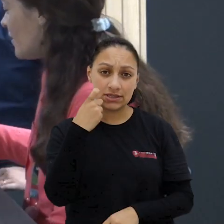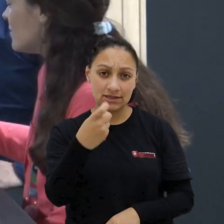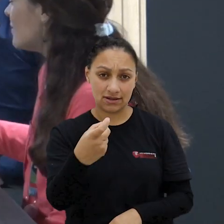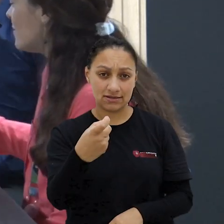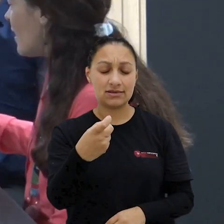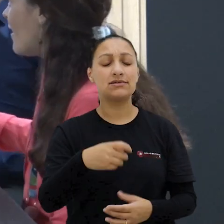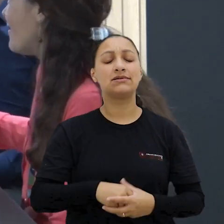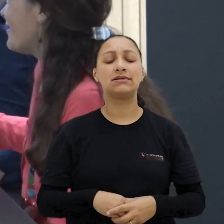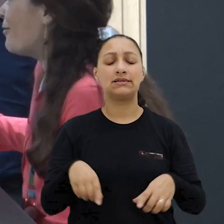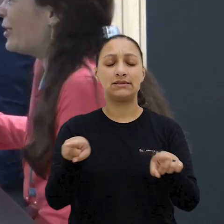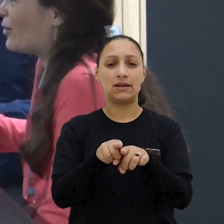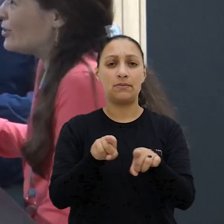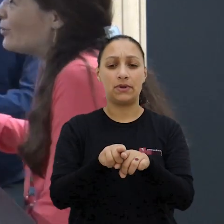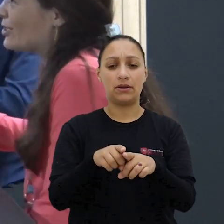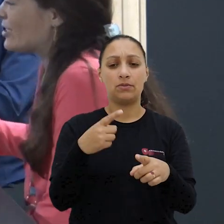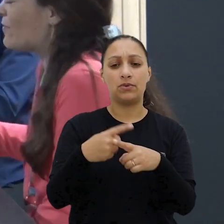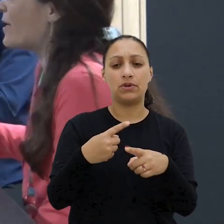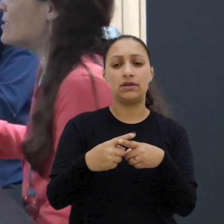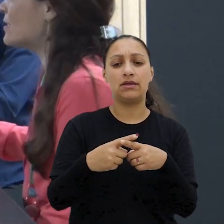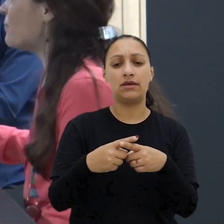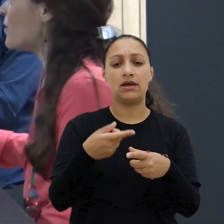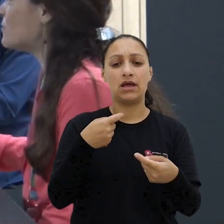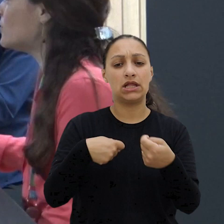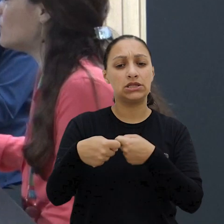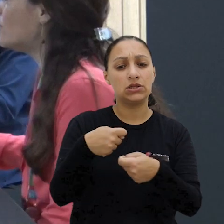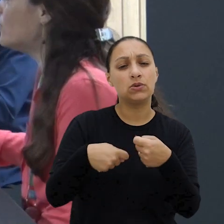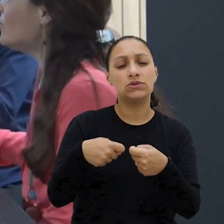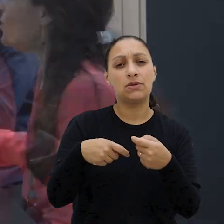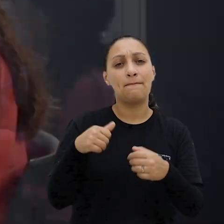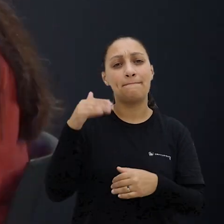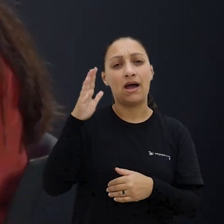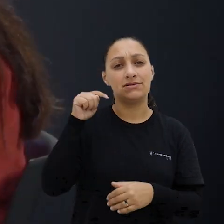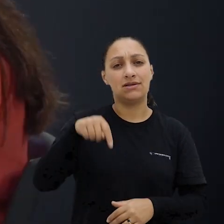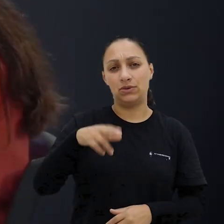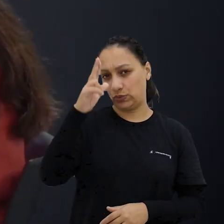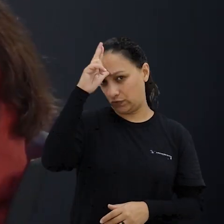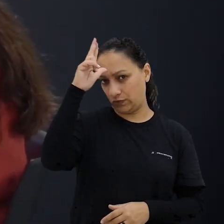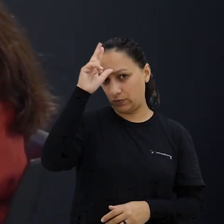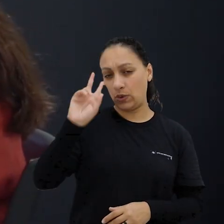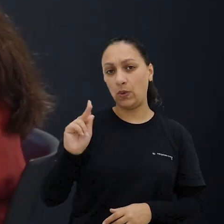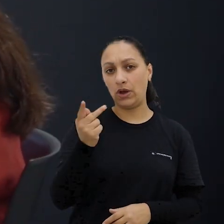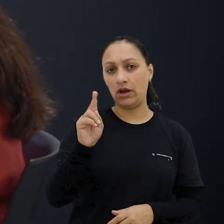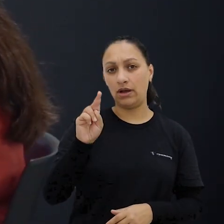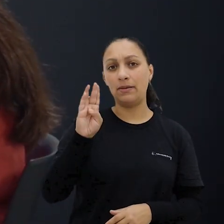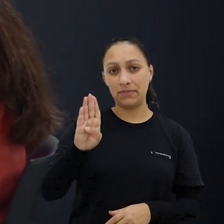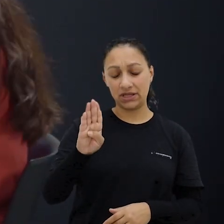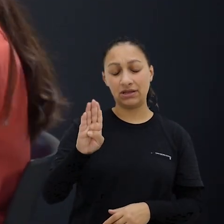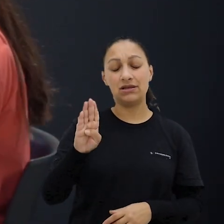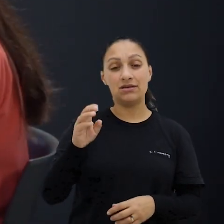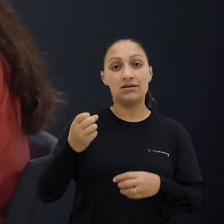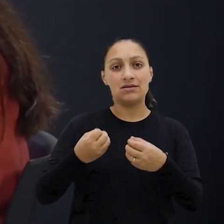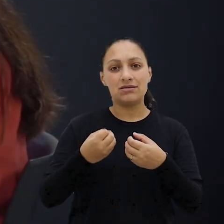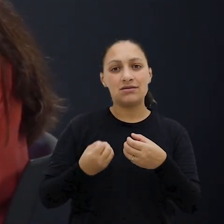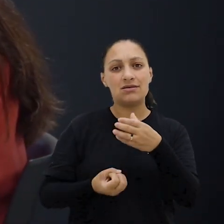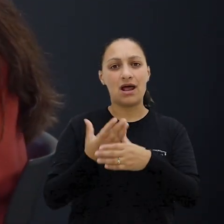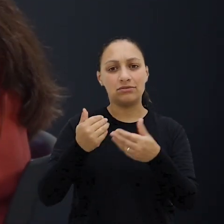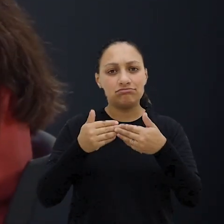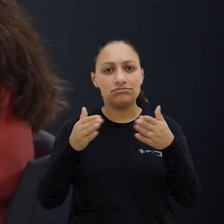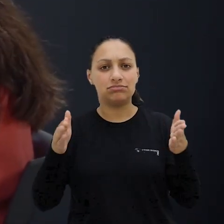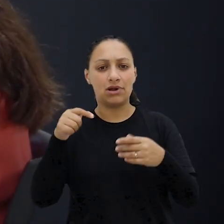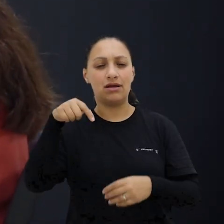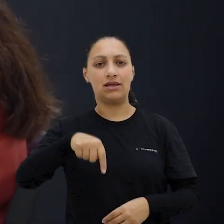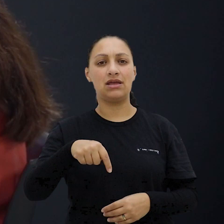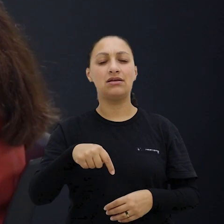interesses e porque o negócio, eu acho que estava mais aqui próximo de Novo Hamburgo, e quando o Hub foi inaugurado aqui, quero estar